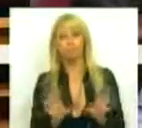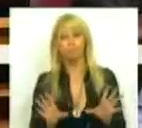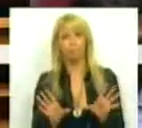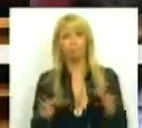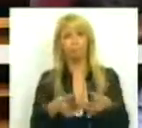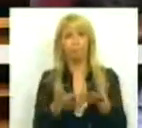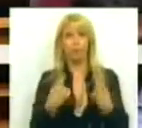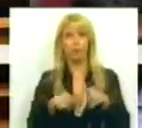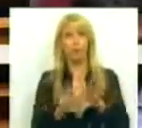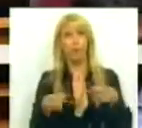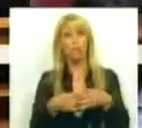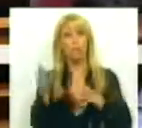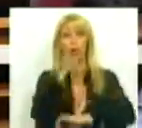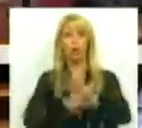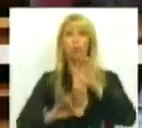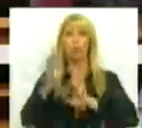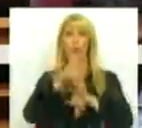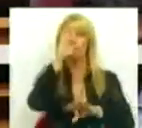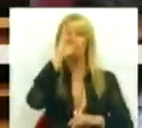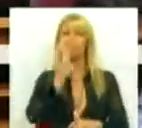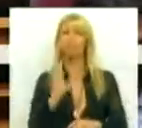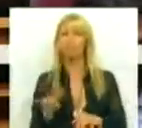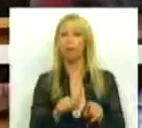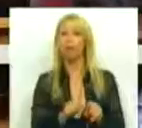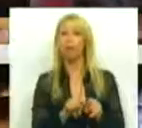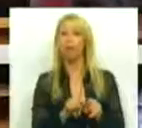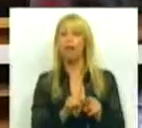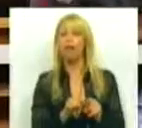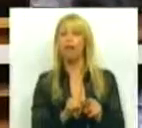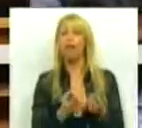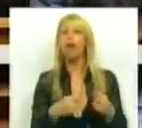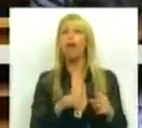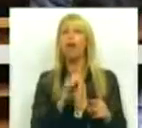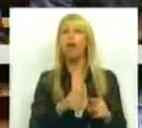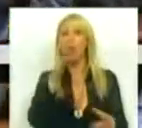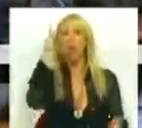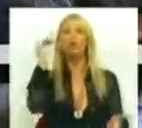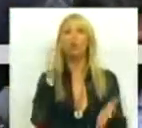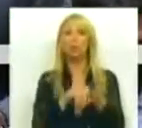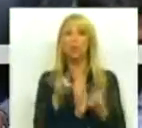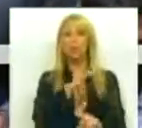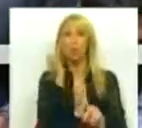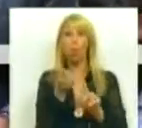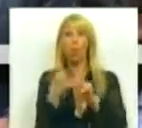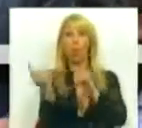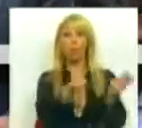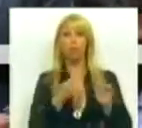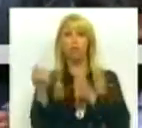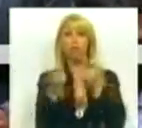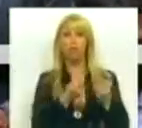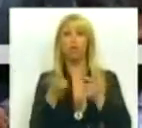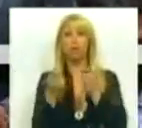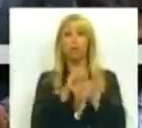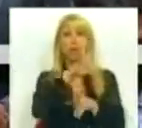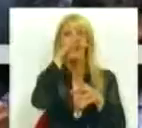Europeu, sabendo nós que ele é o resultado de um ano de discussão interna